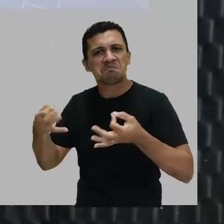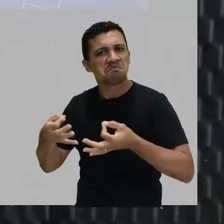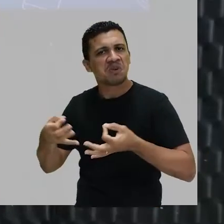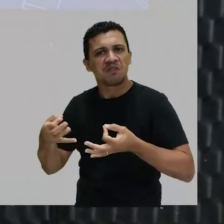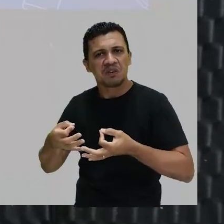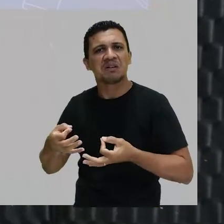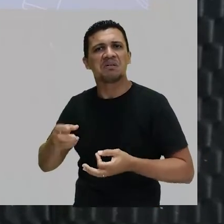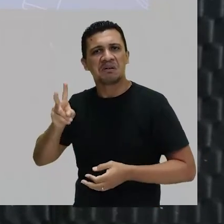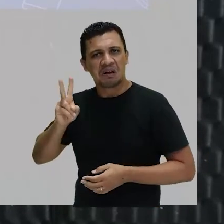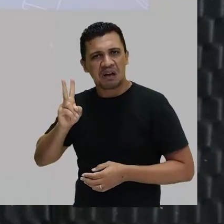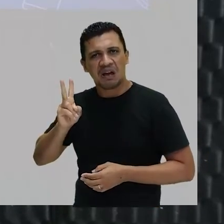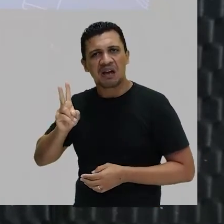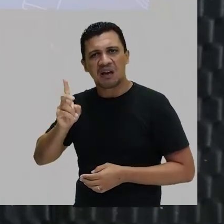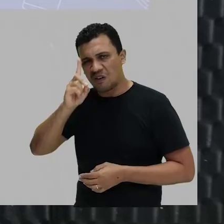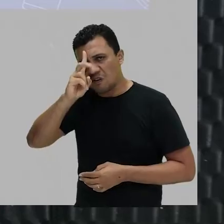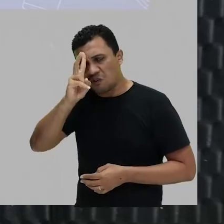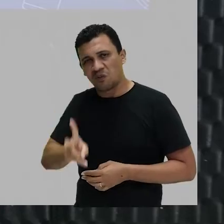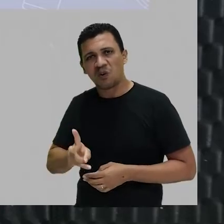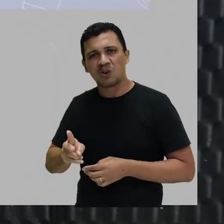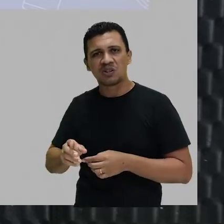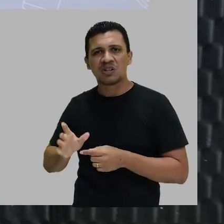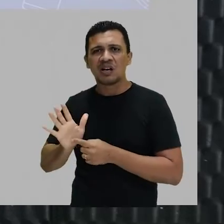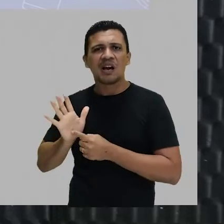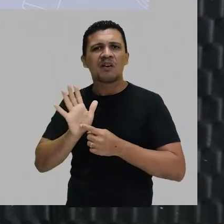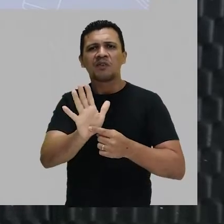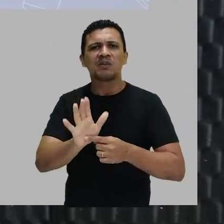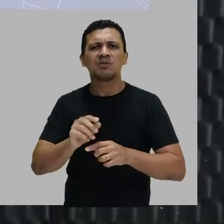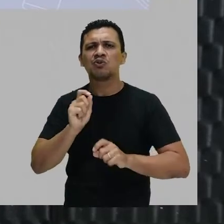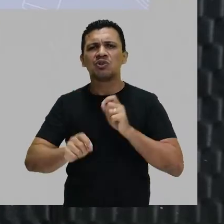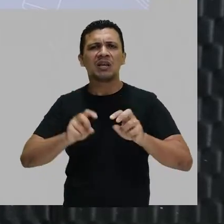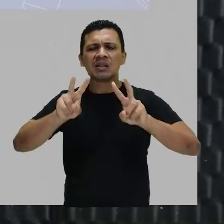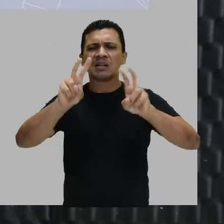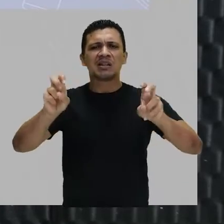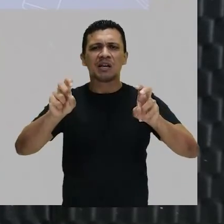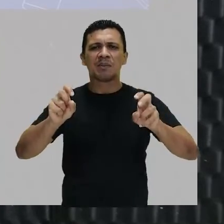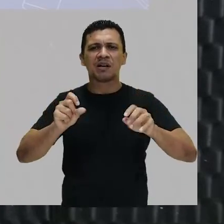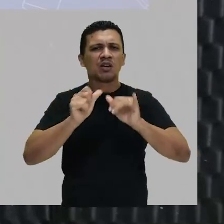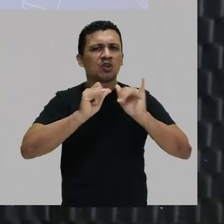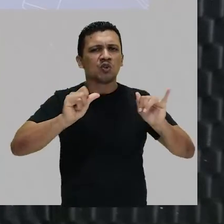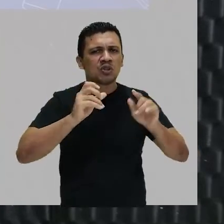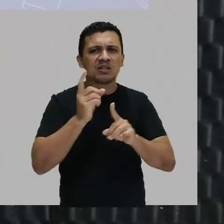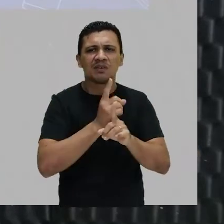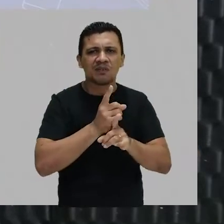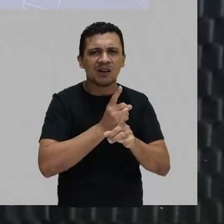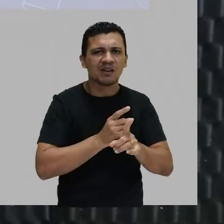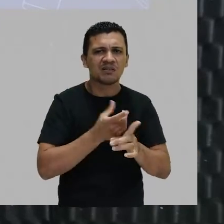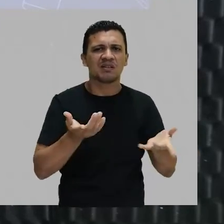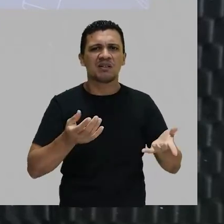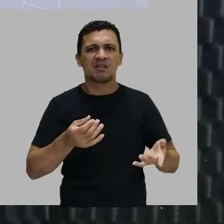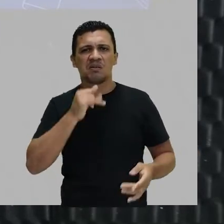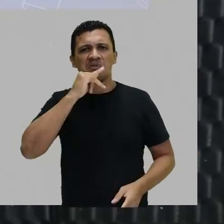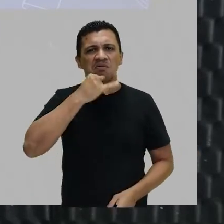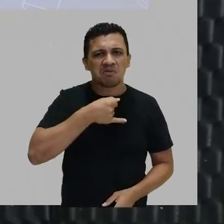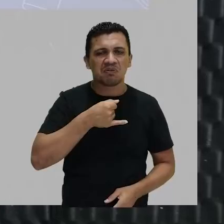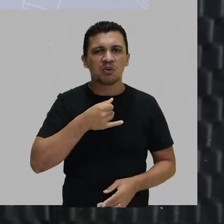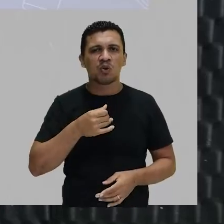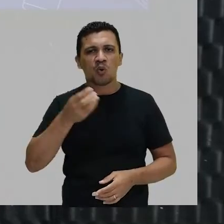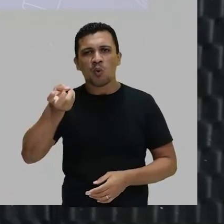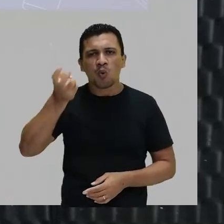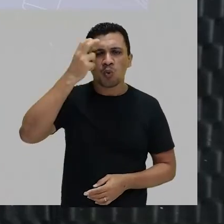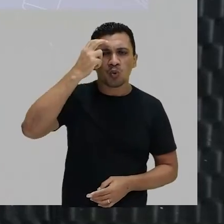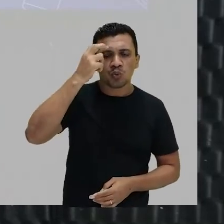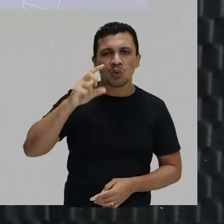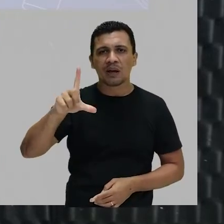pesadas e duras. Ele trabalha com fake news, servidão voluntária, tédio, a cultura LGBTQIA+, e bate